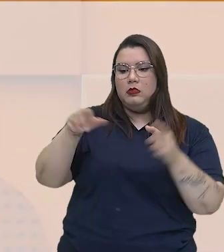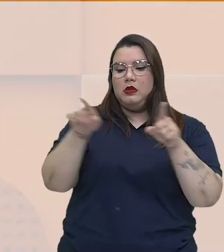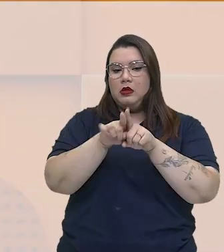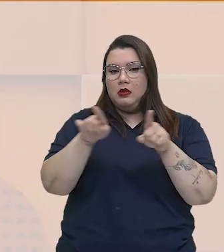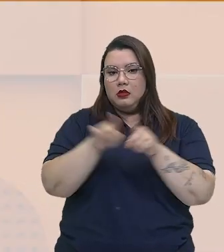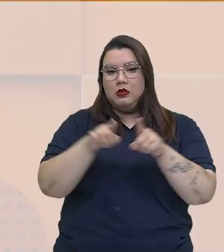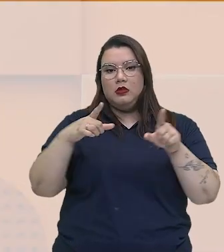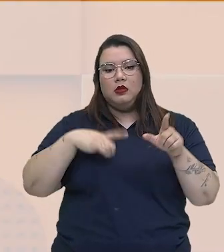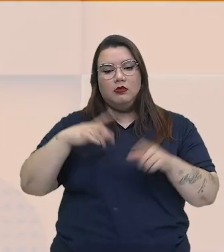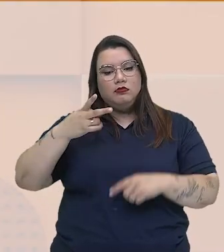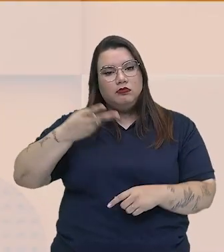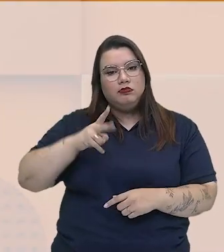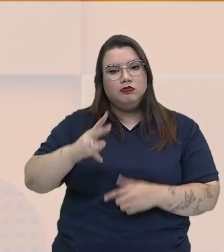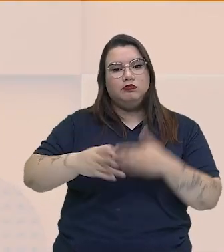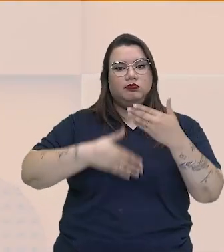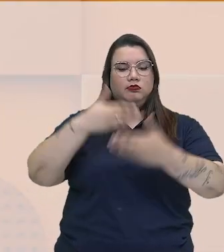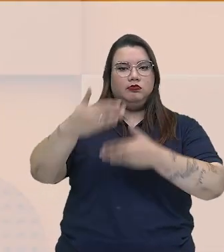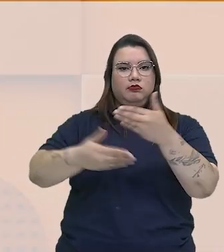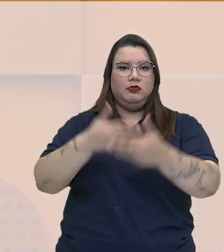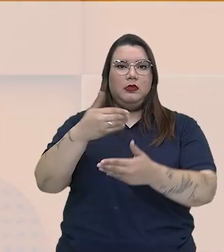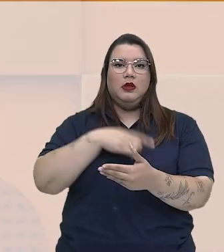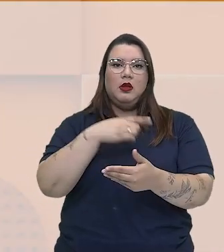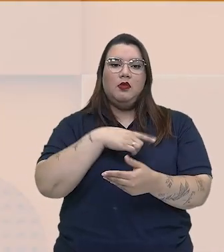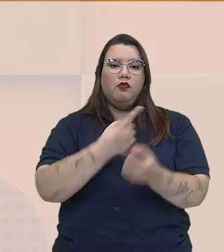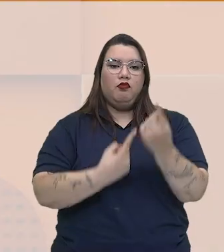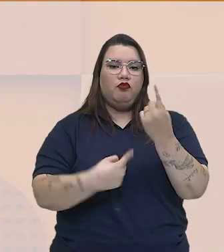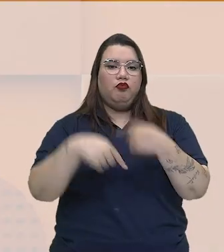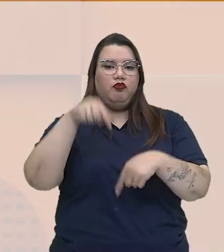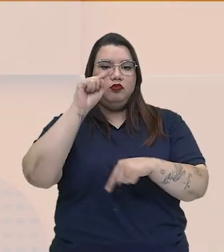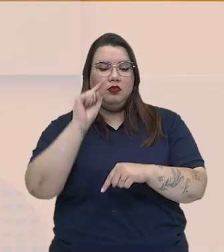está em constante evolução, em